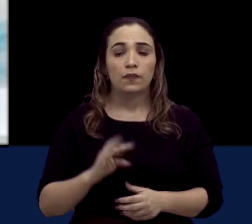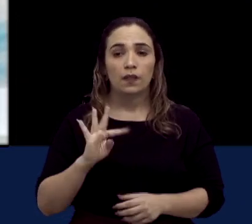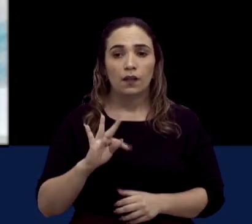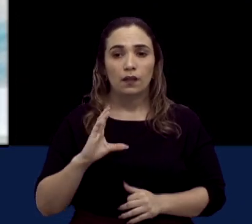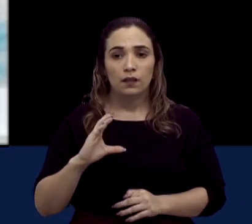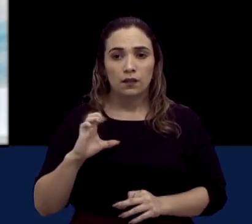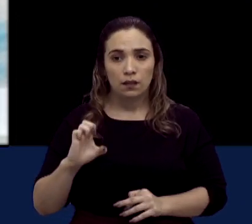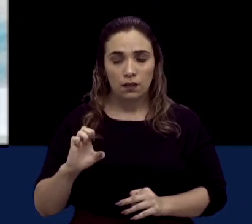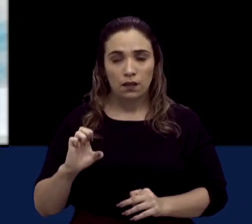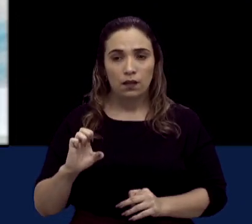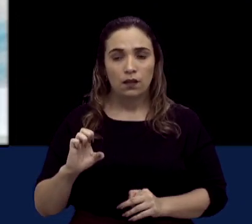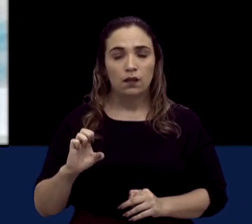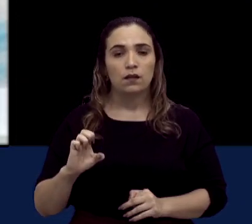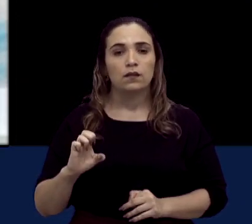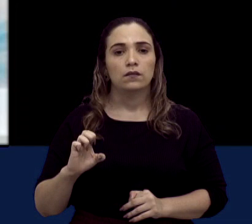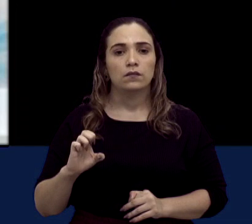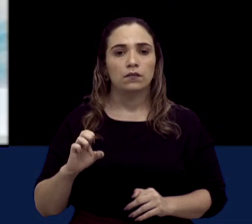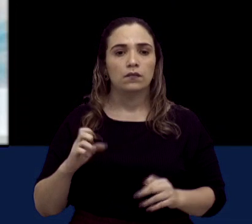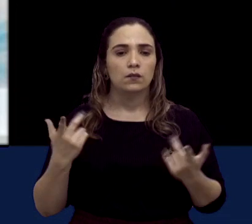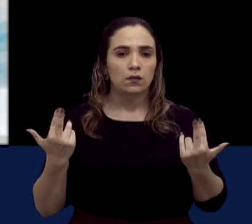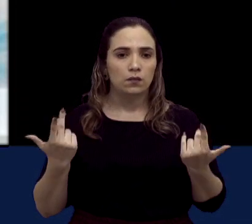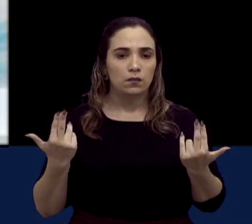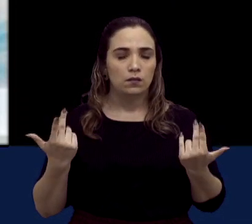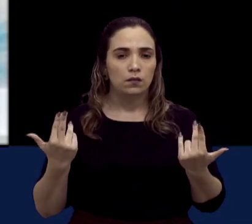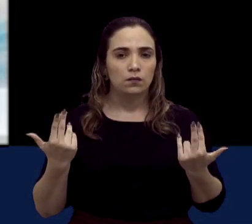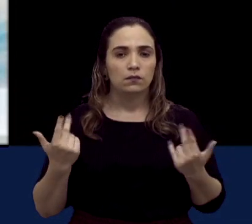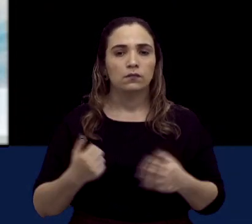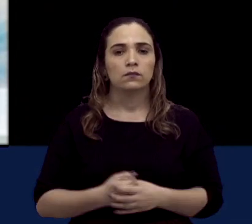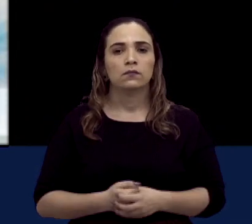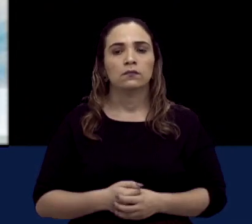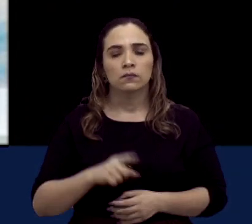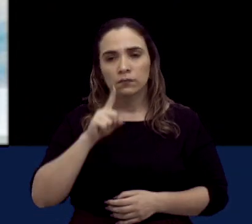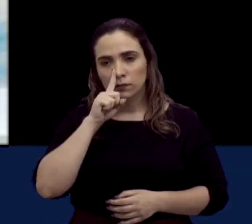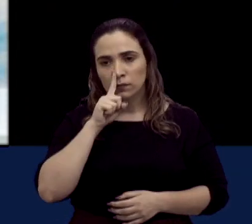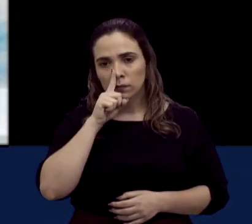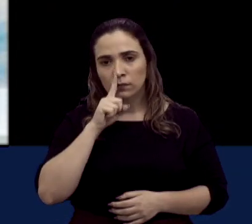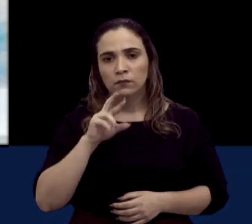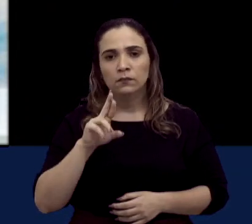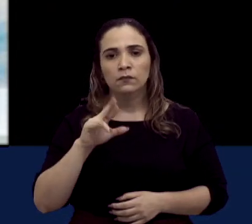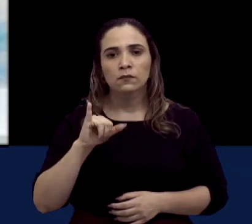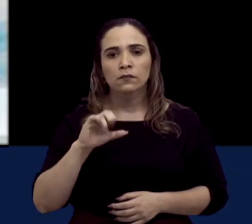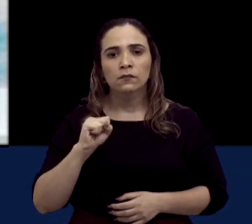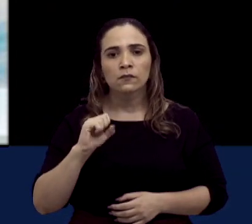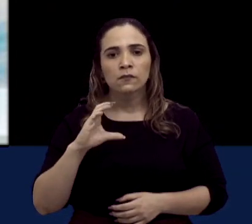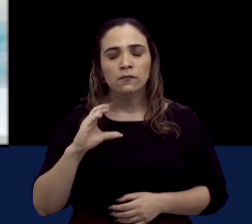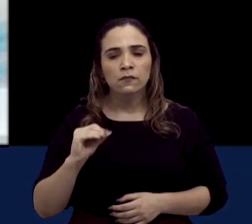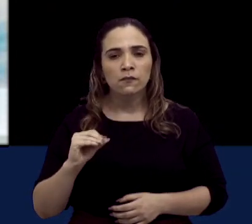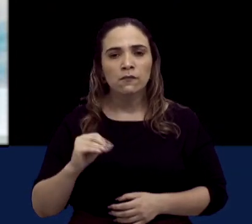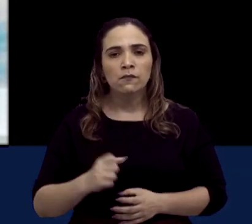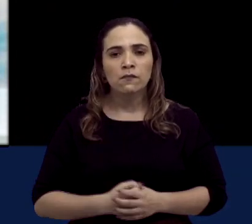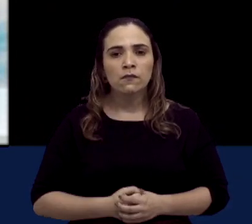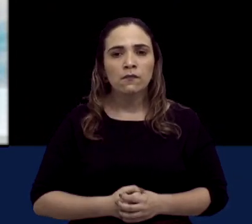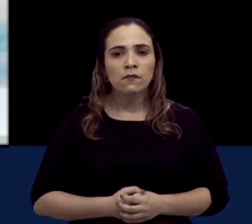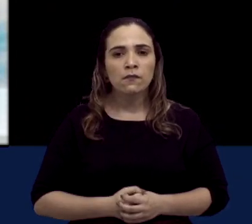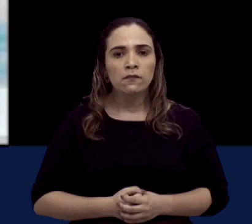a benefícios similares, e os riscos, tanto de um como o outro, os riscos